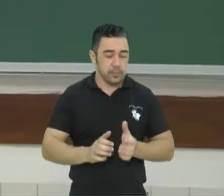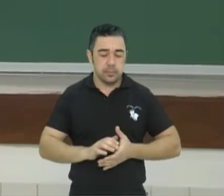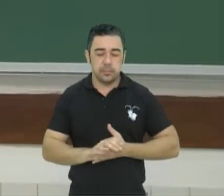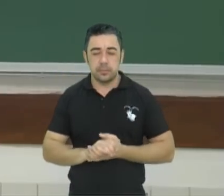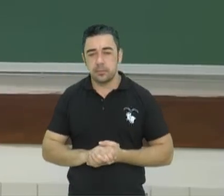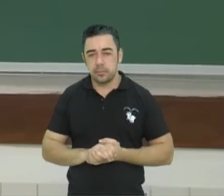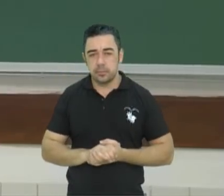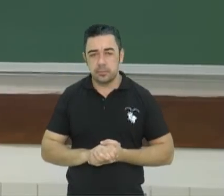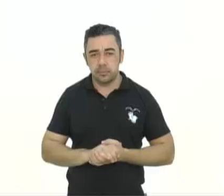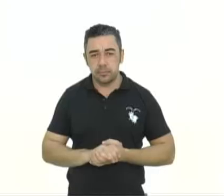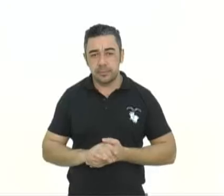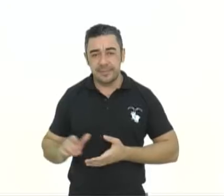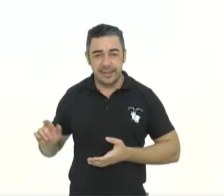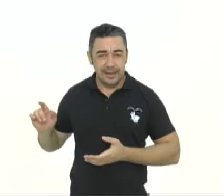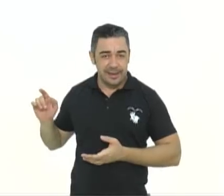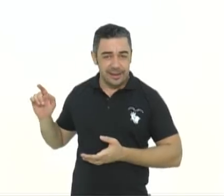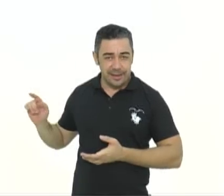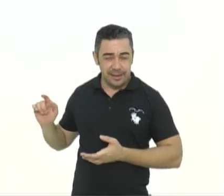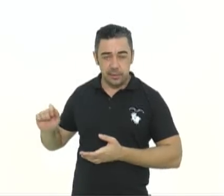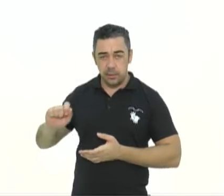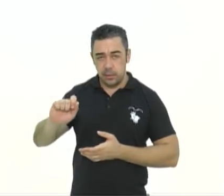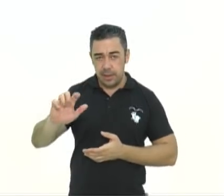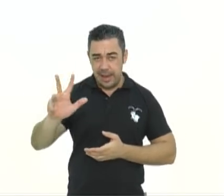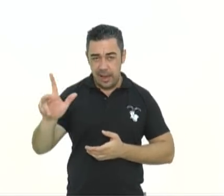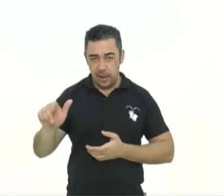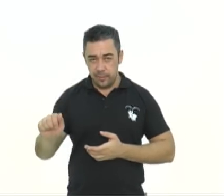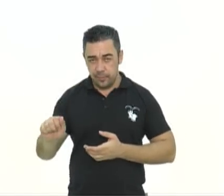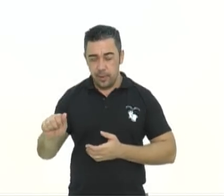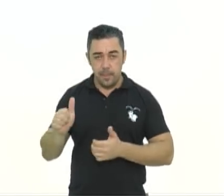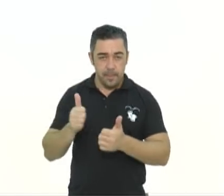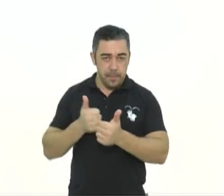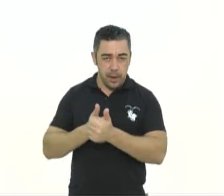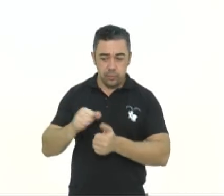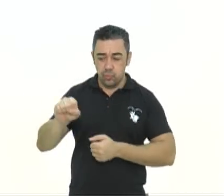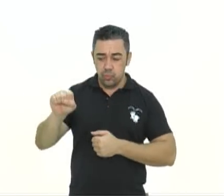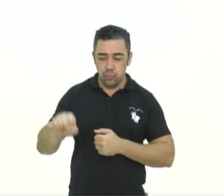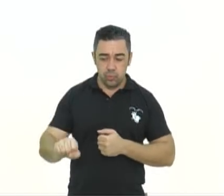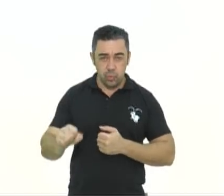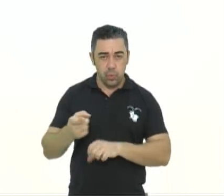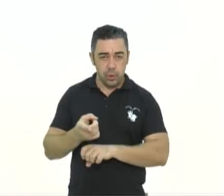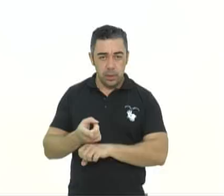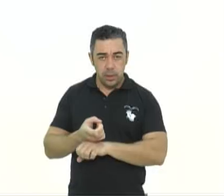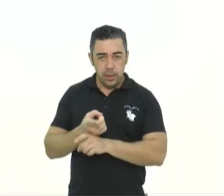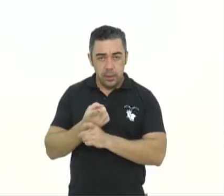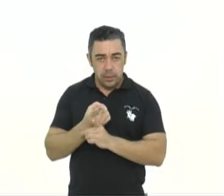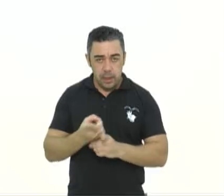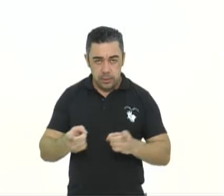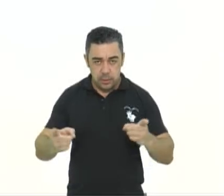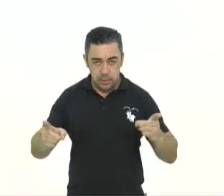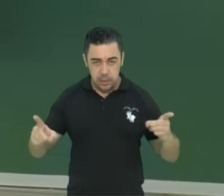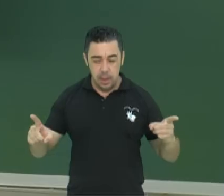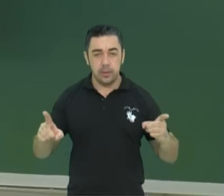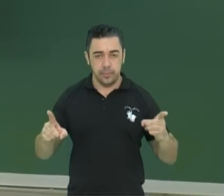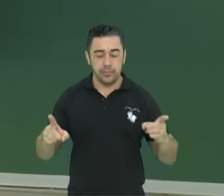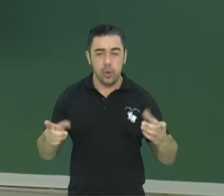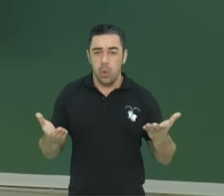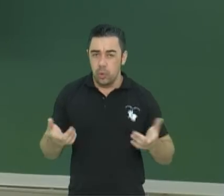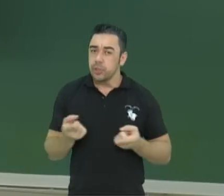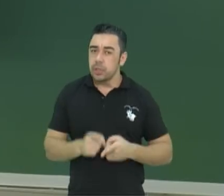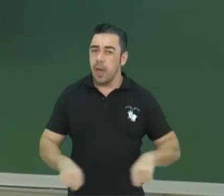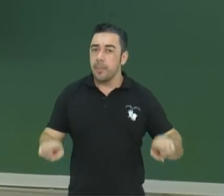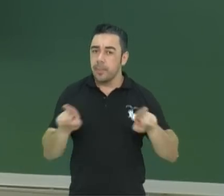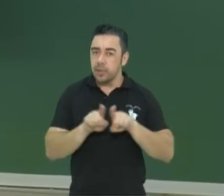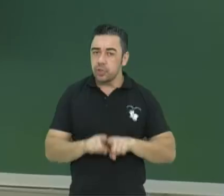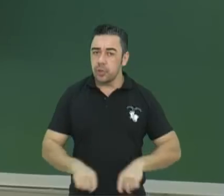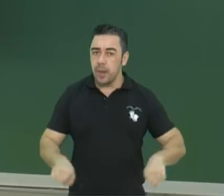escrava. Então, na África, no sul do deserto do Saara, ali a região da costa ocidental, veja que o professor está repetindo bastante isso para vocês,